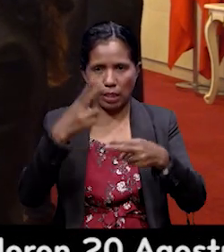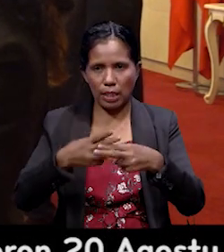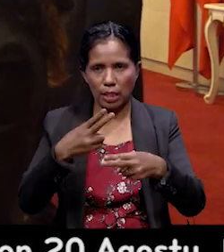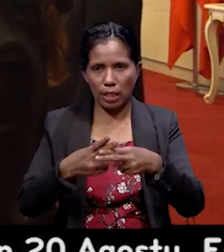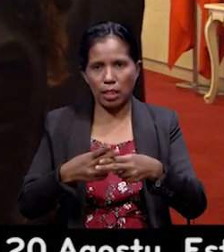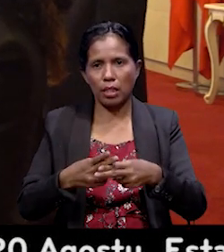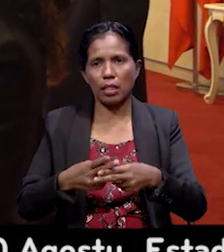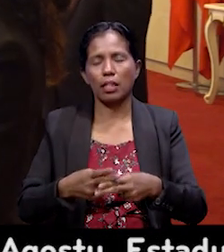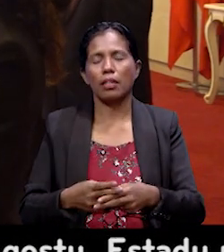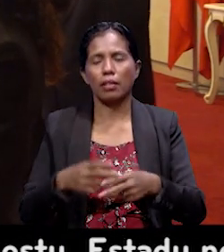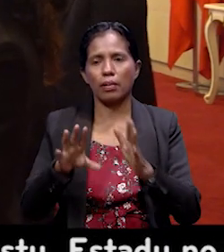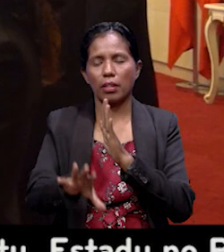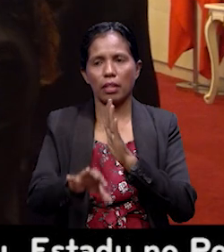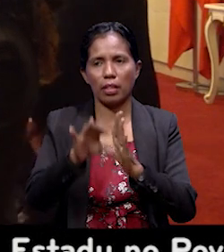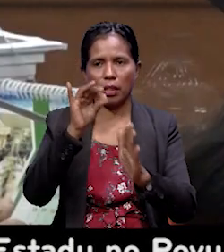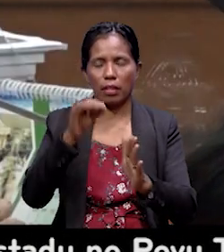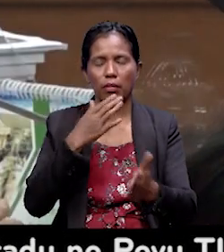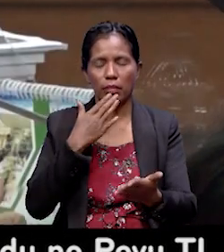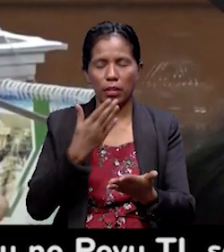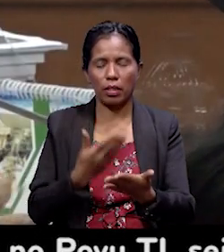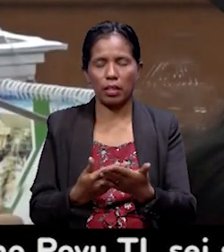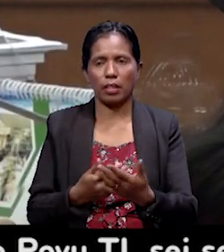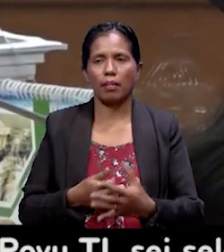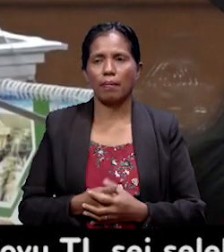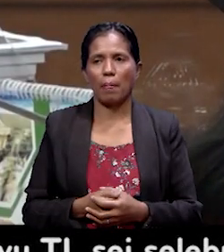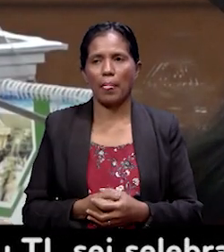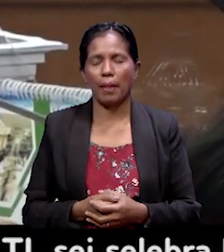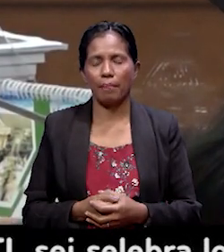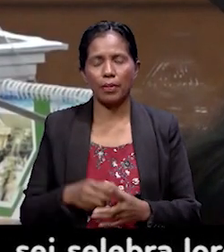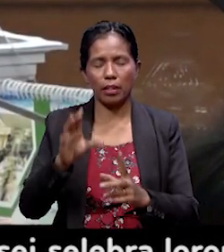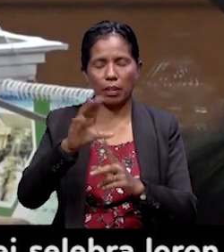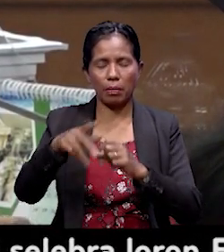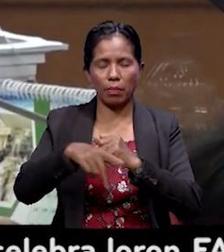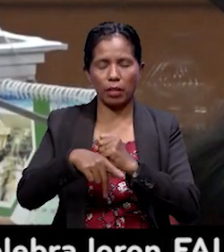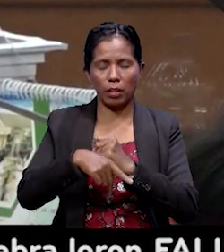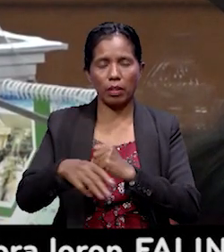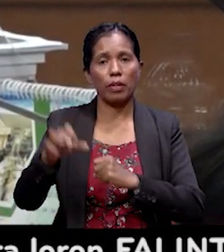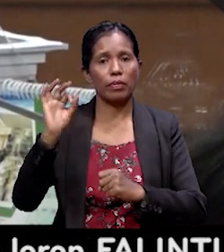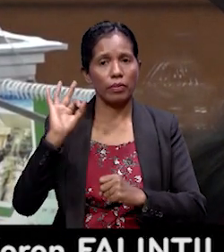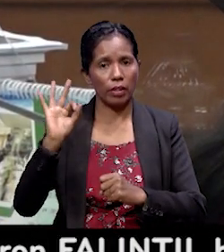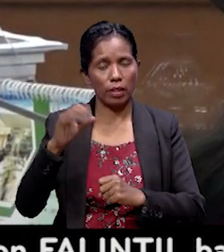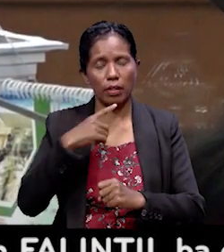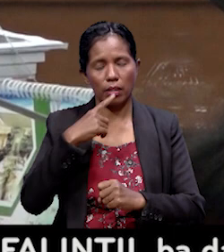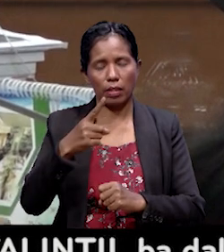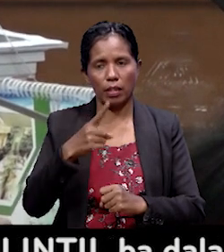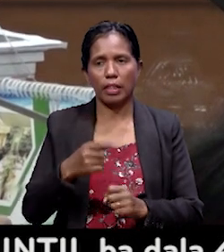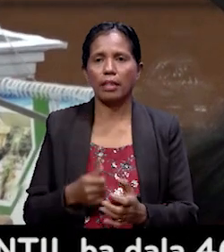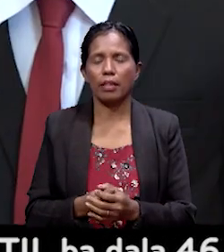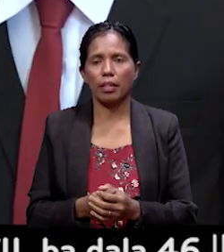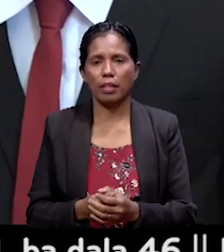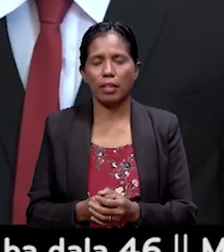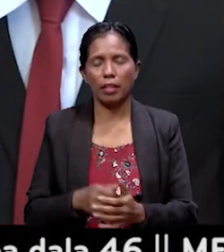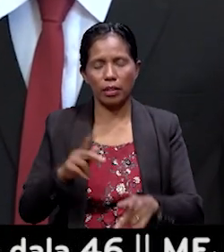mundial ne, no retan valor prestação nebe diak. Chefe bancada Fretilin, Francisco Miranda Branco Hateteng, foi